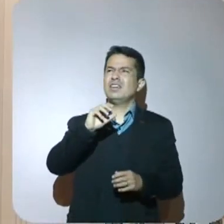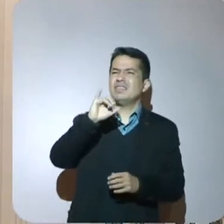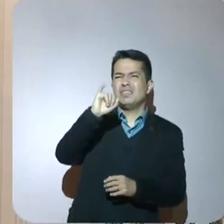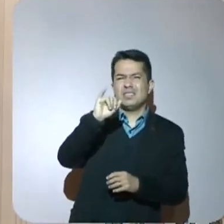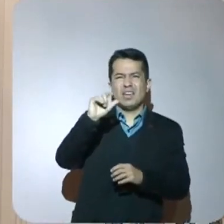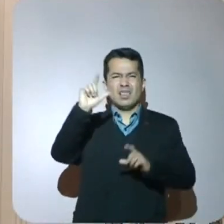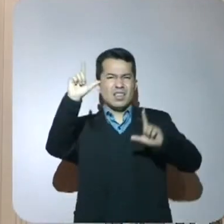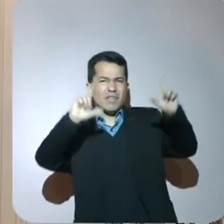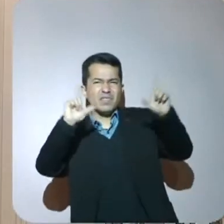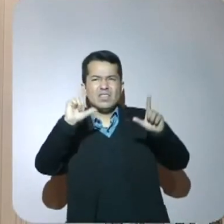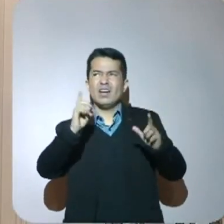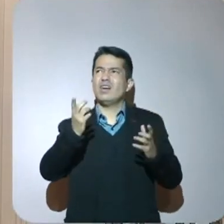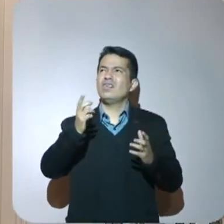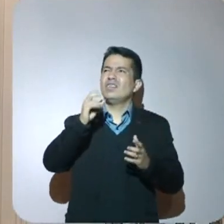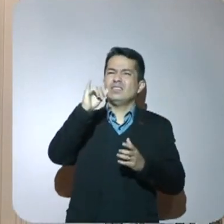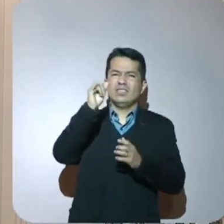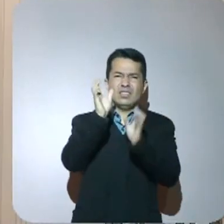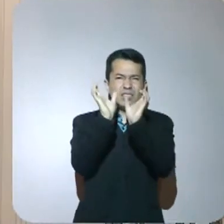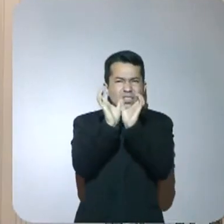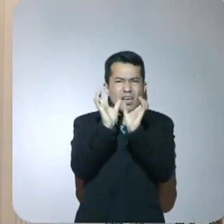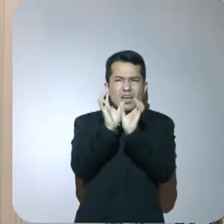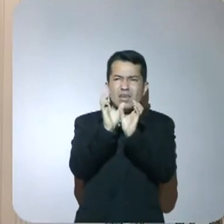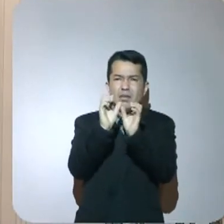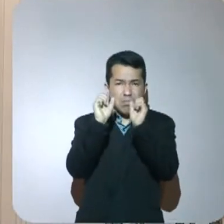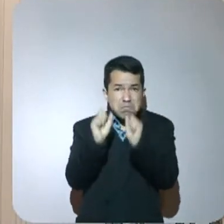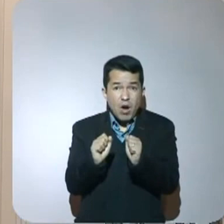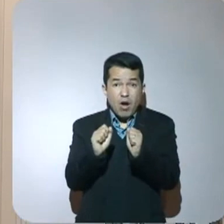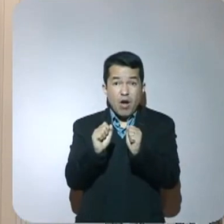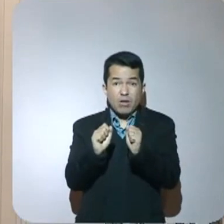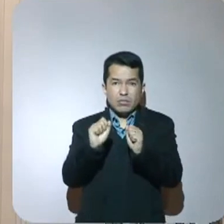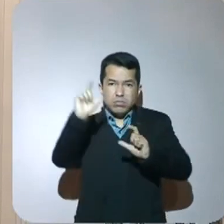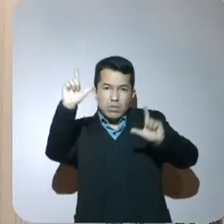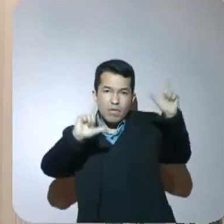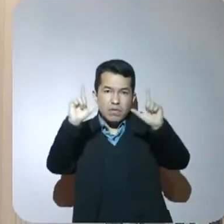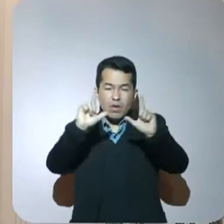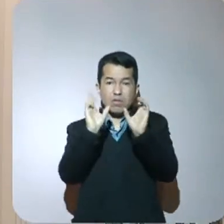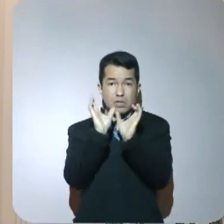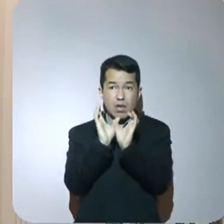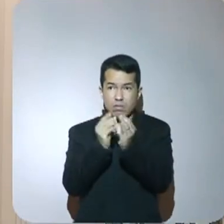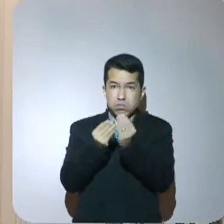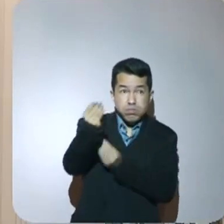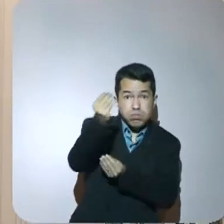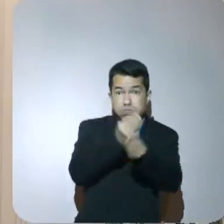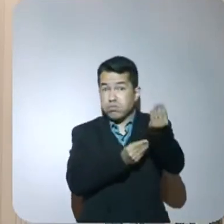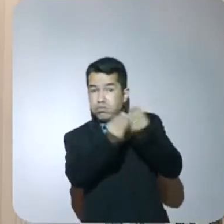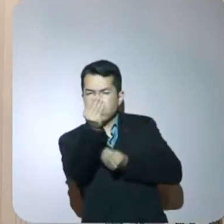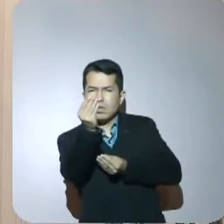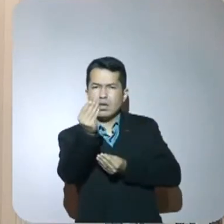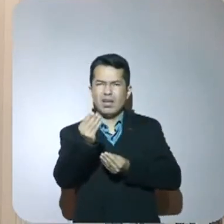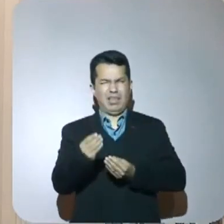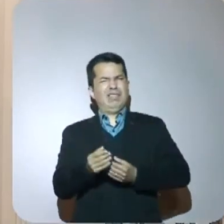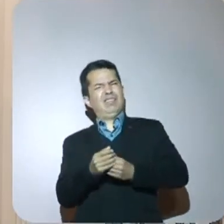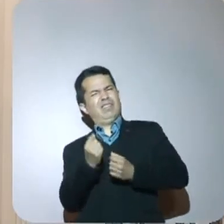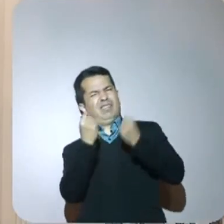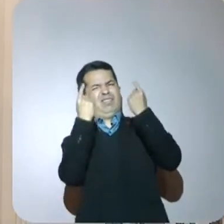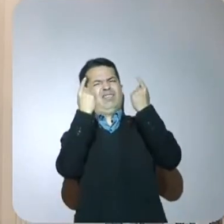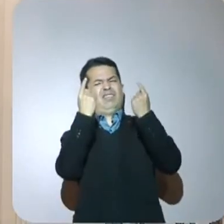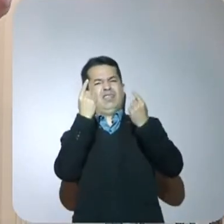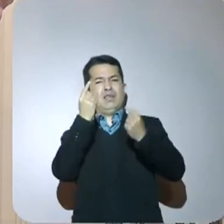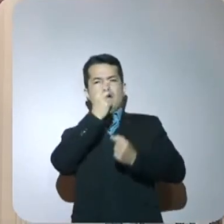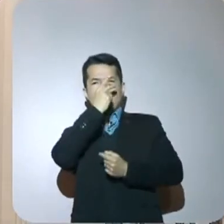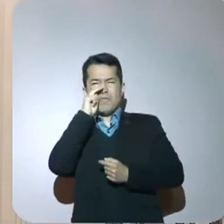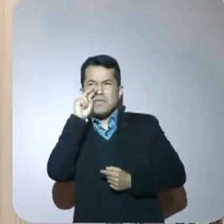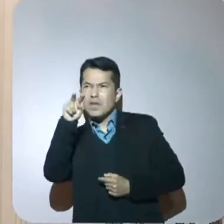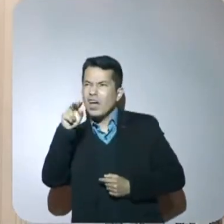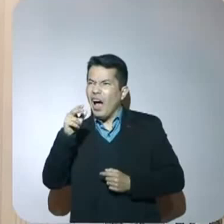Gente, eu tenho visto tanta discussão, às vezes nas redes sociais, e gente se achando até inimigo um do outro, e às